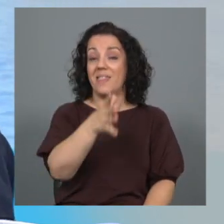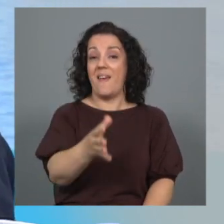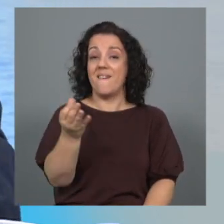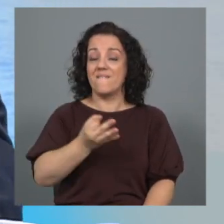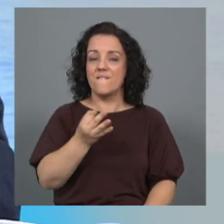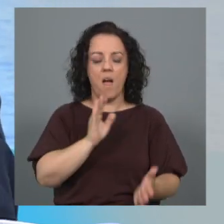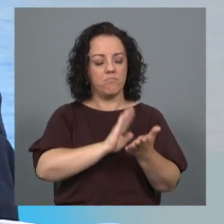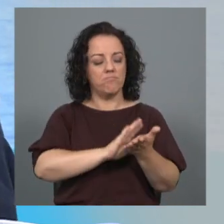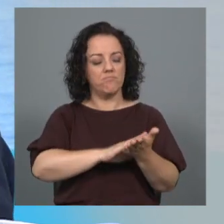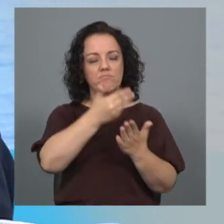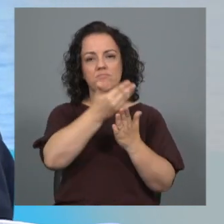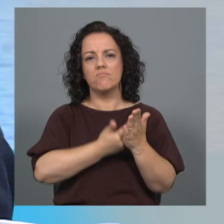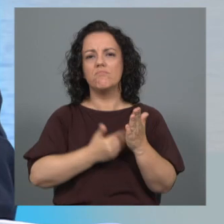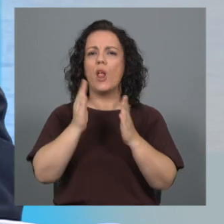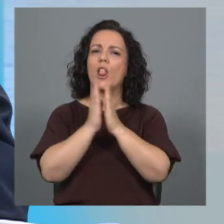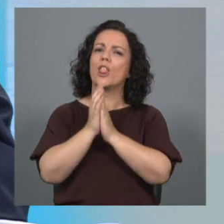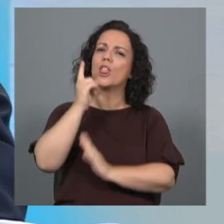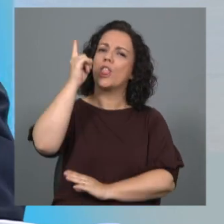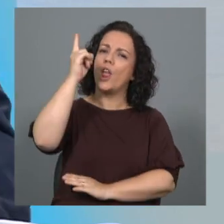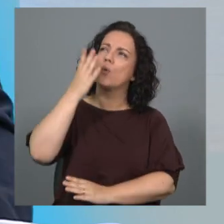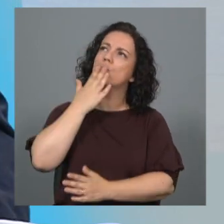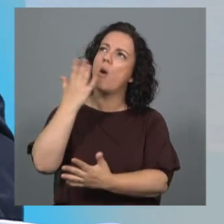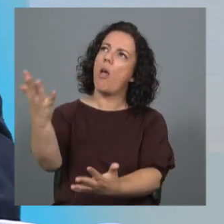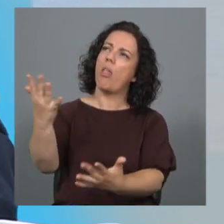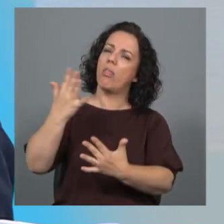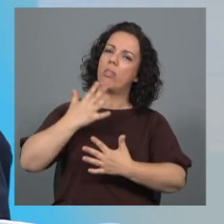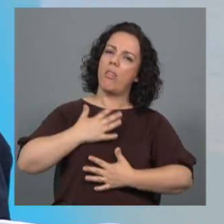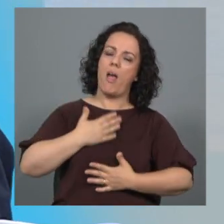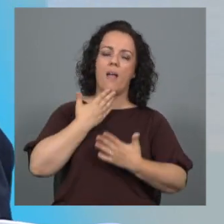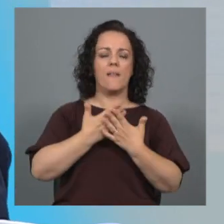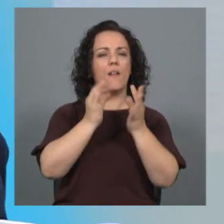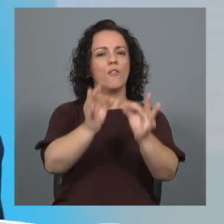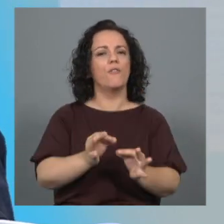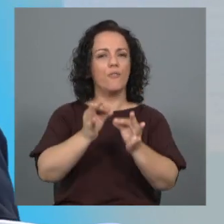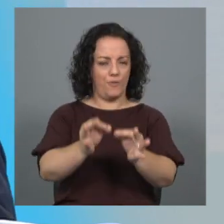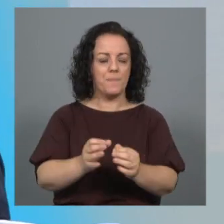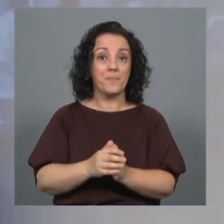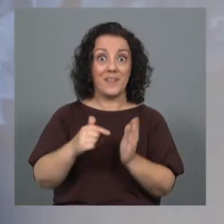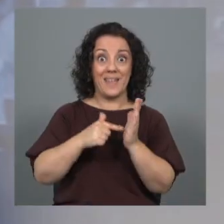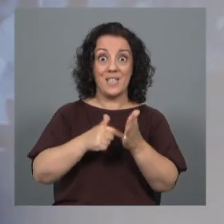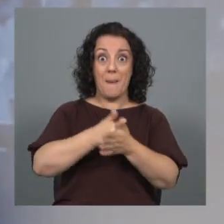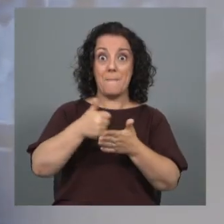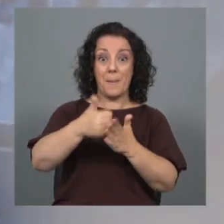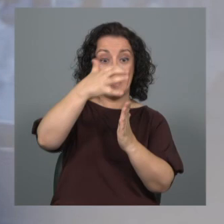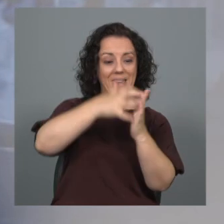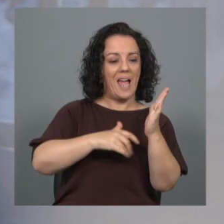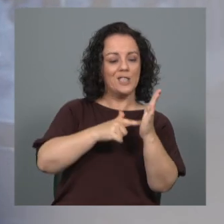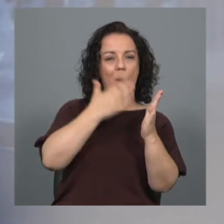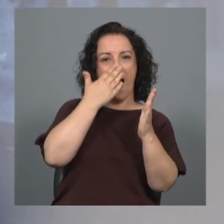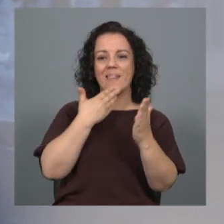desta bondade de Deus e que nos é dada como um dom que importa cuidar. Aqui os textos bíblicos podem ser esse local de encontro, não é?